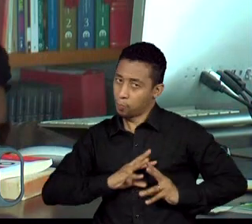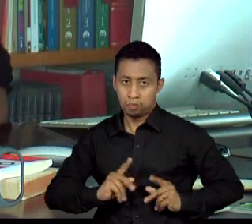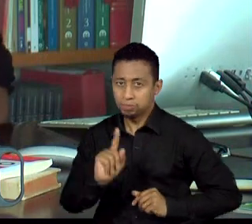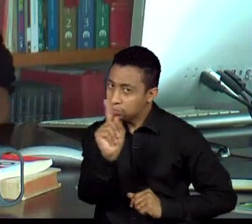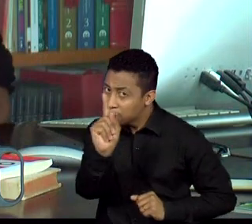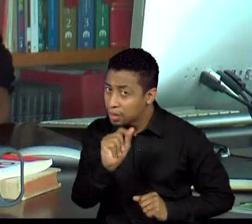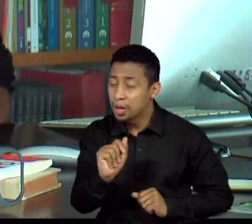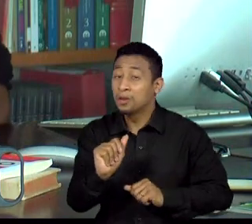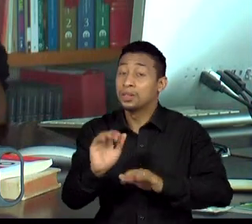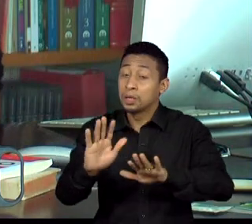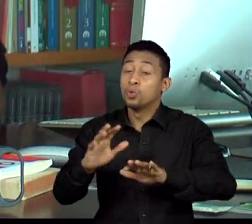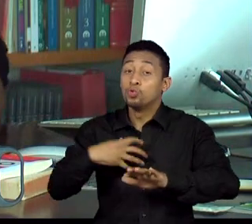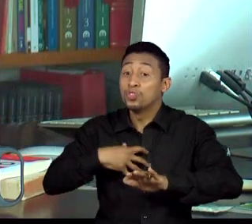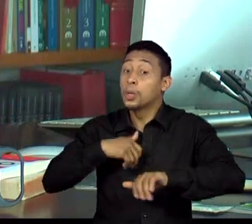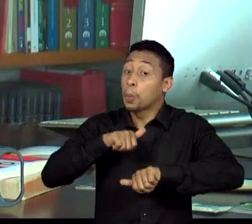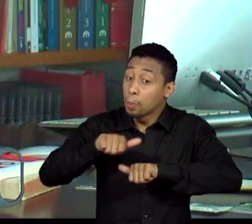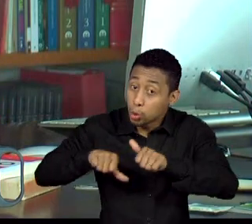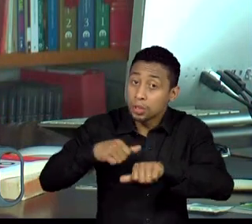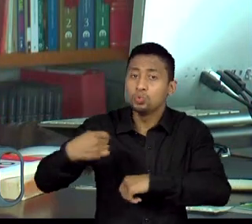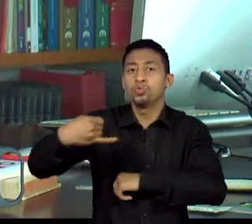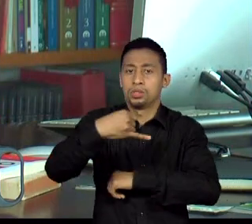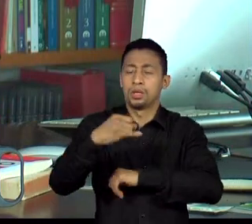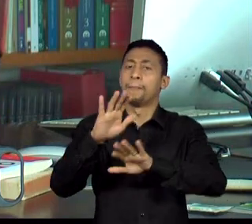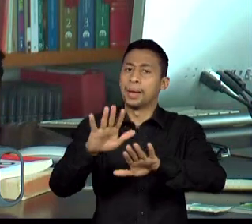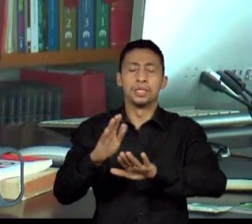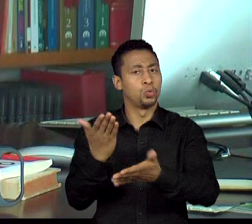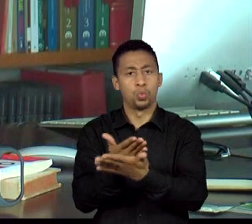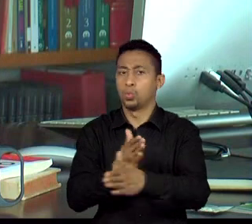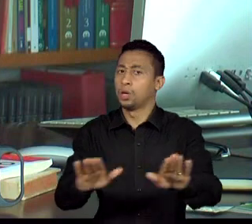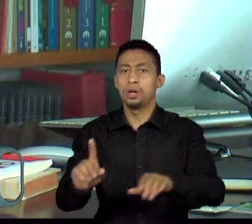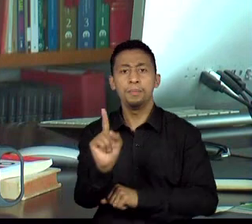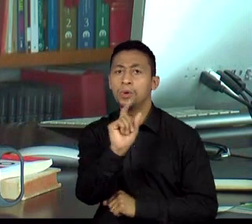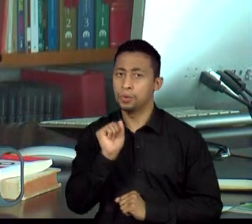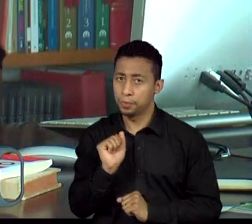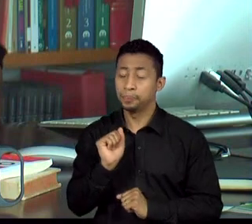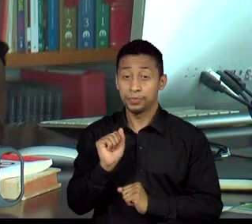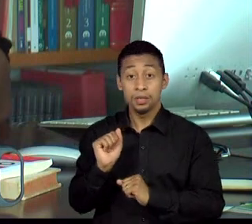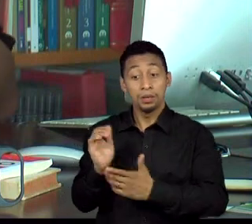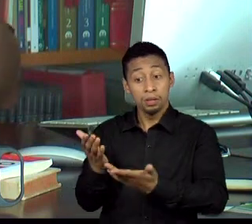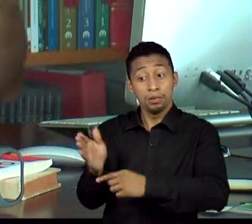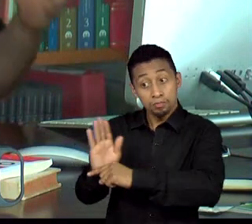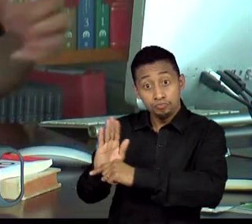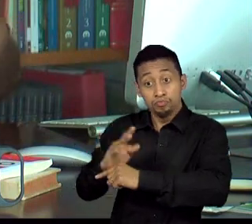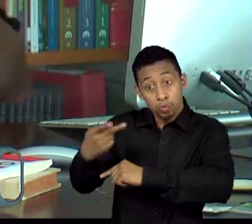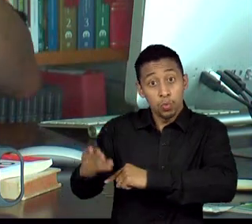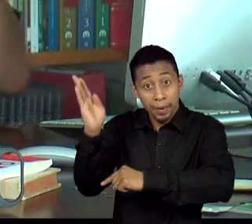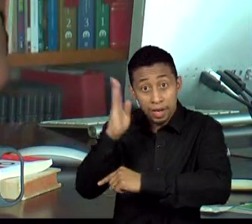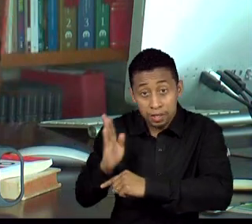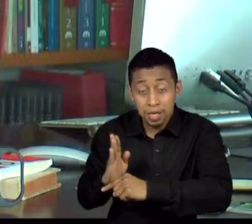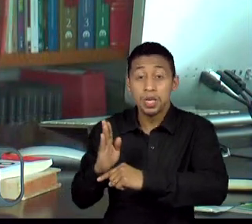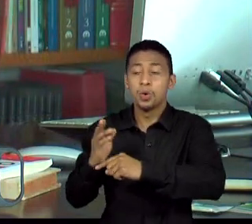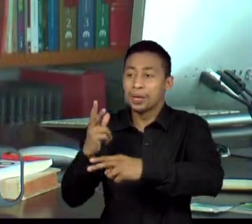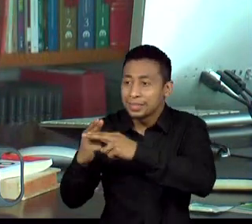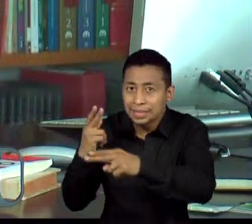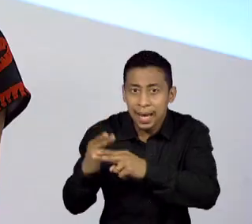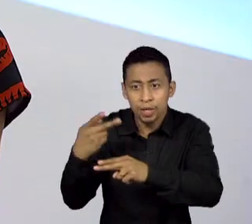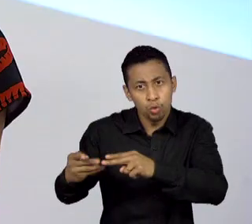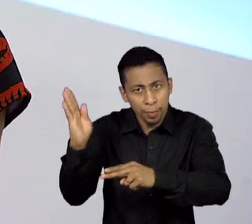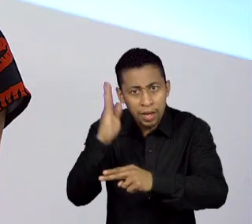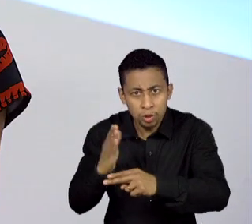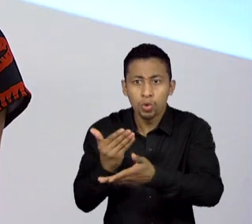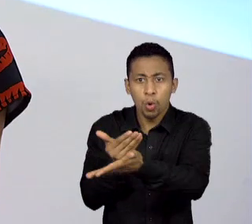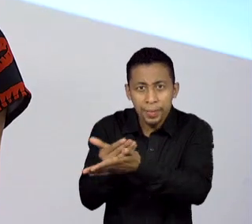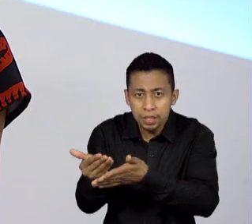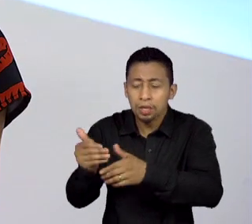mudando, mas não morreu. E acho que as séries e a dramaturgia brasileira também está aprendendo a se renovar